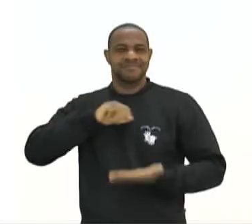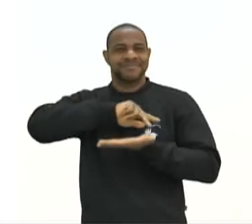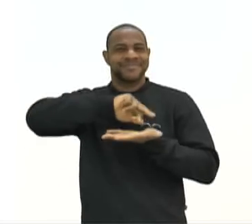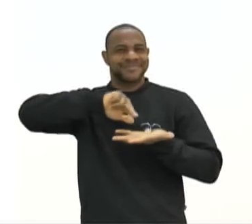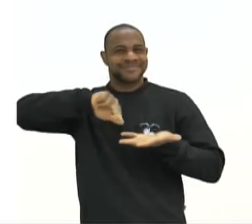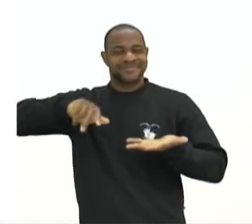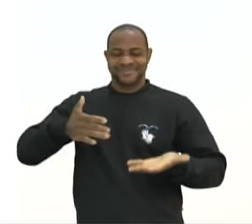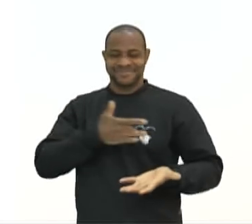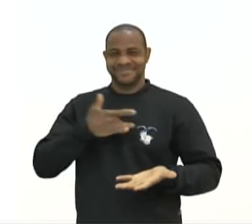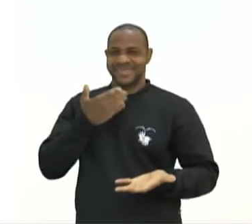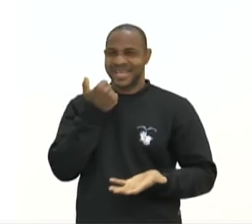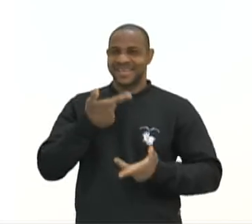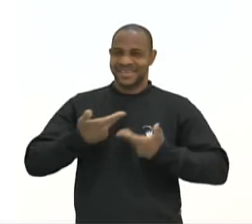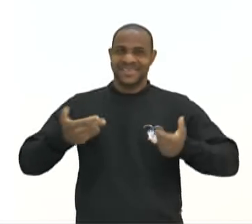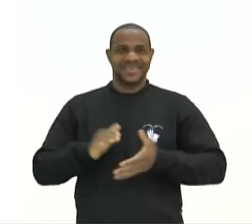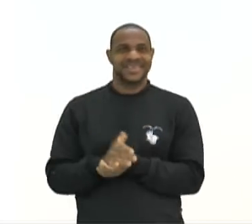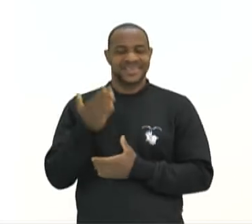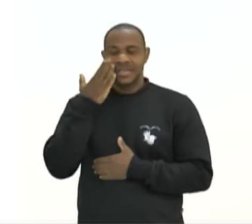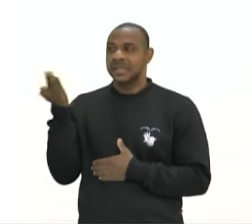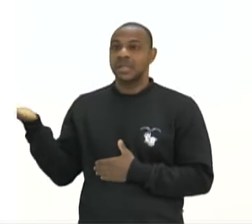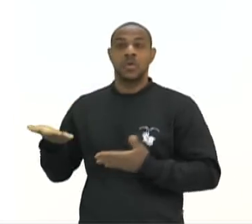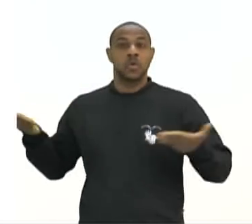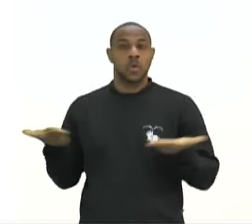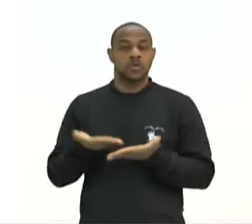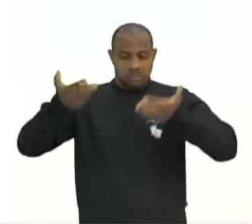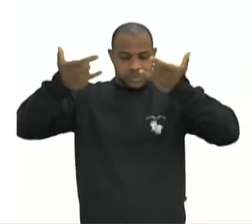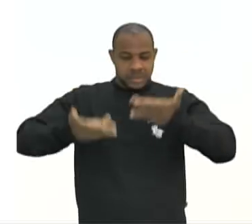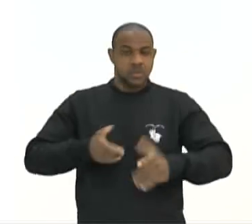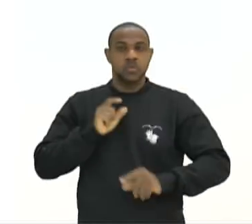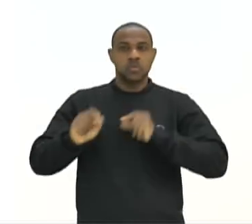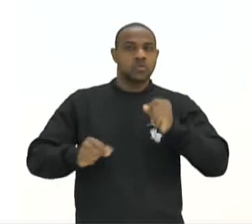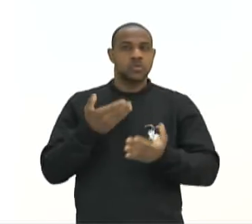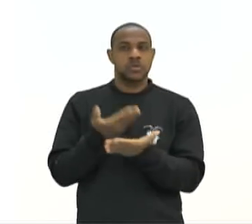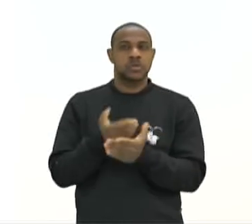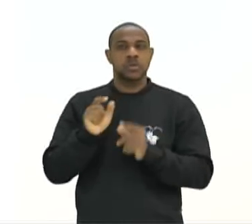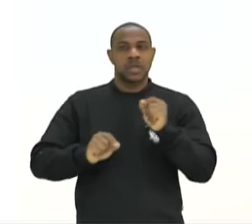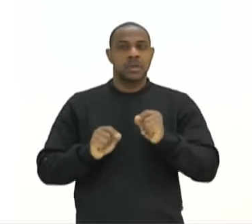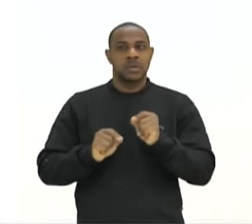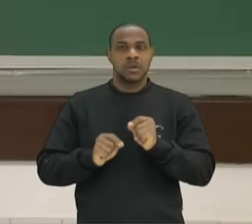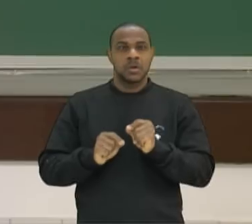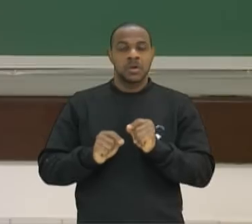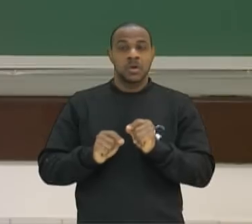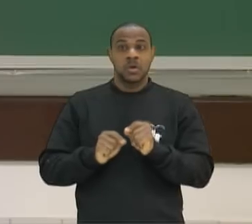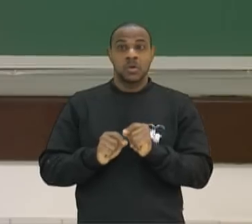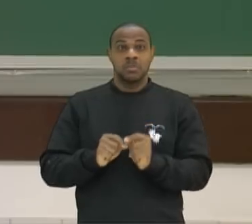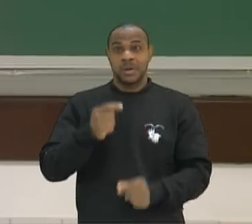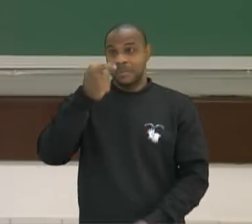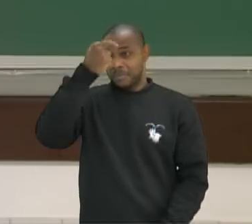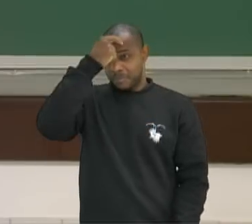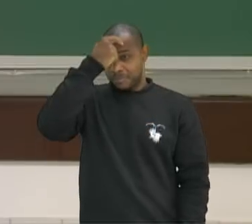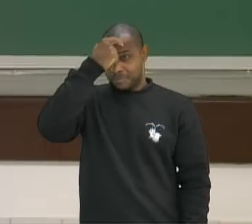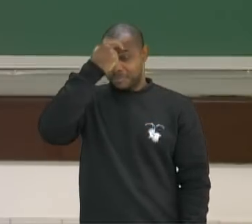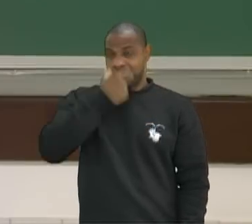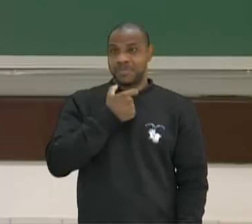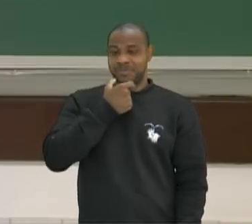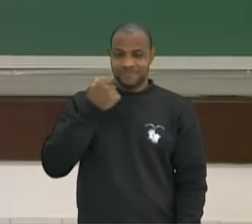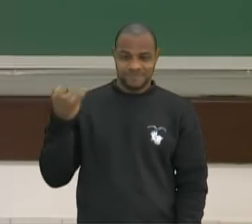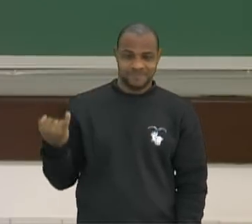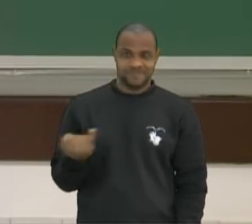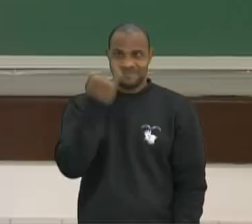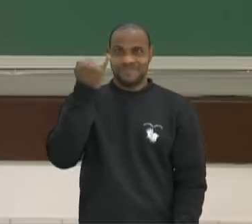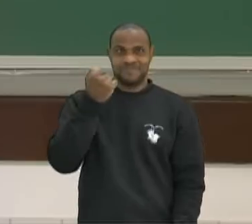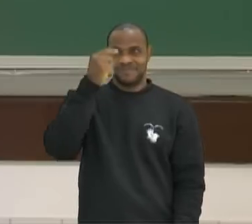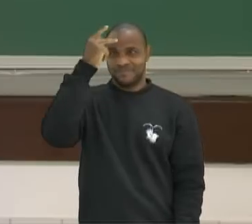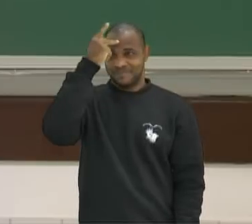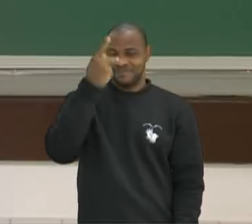não é mesmo? E hoje, o que a gente vai estudar? Uma personalidade super importante,